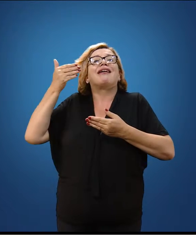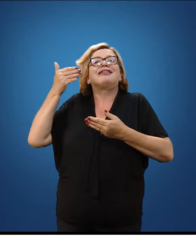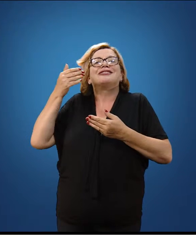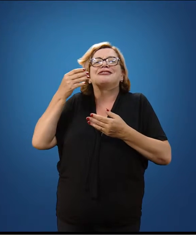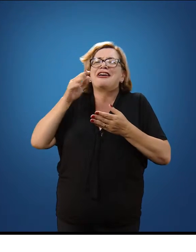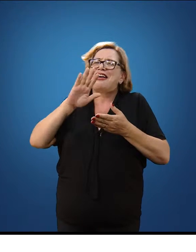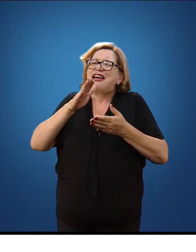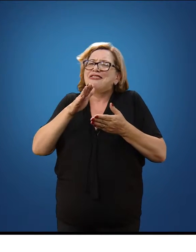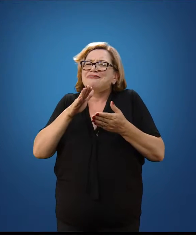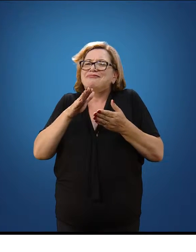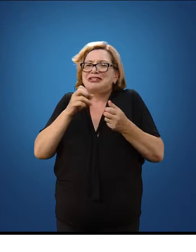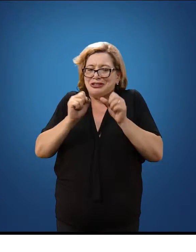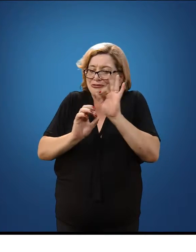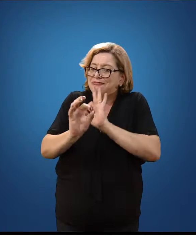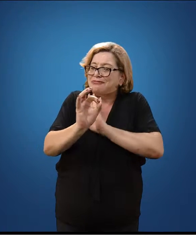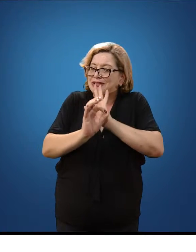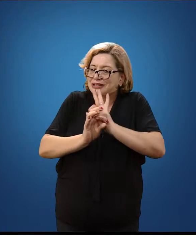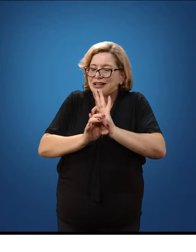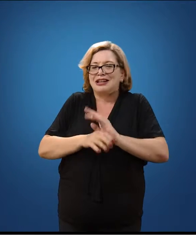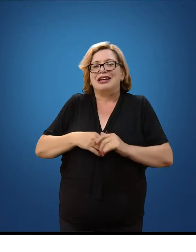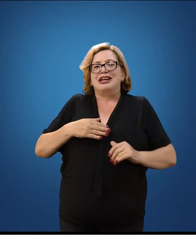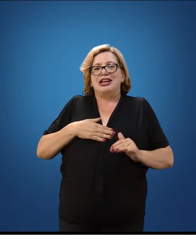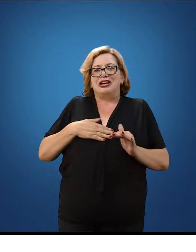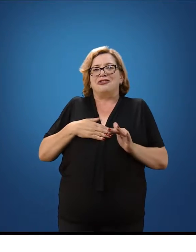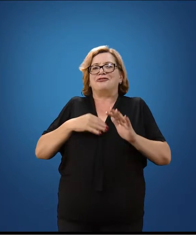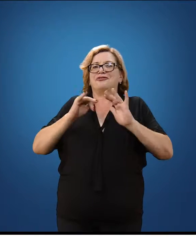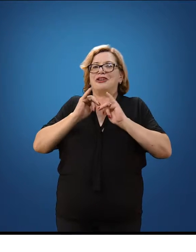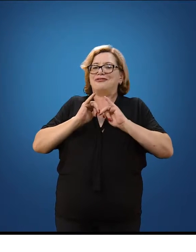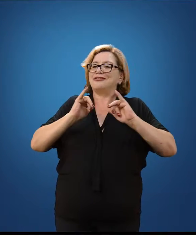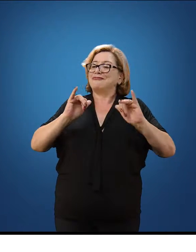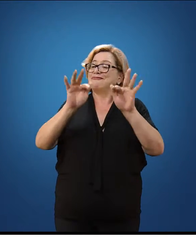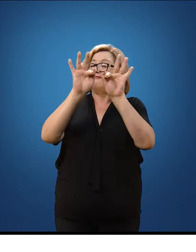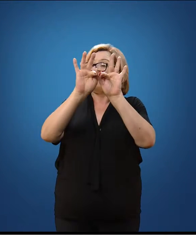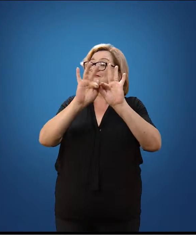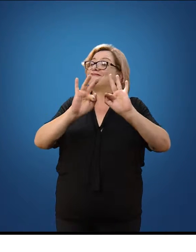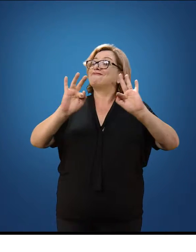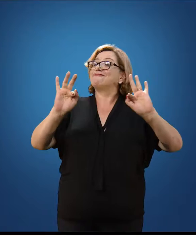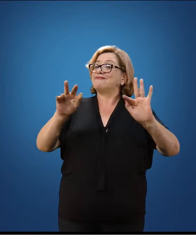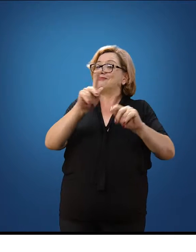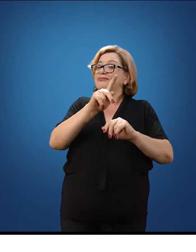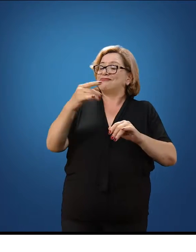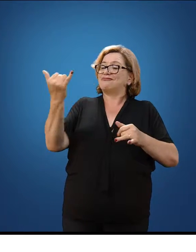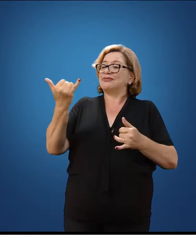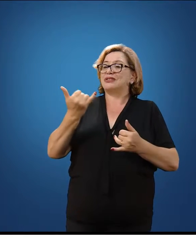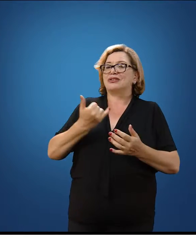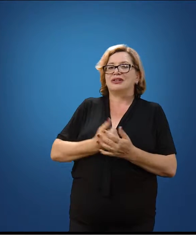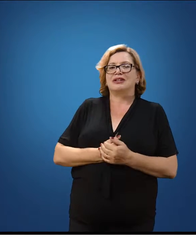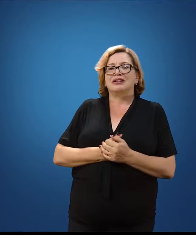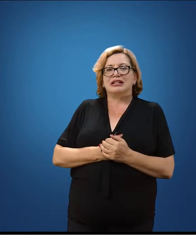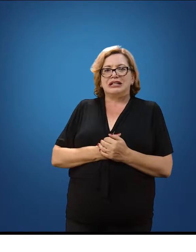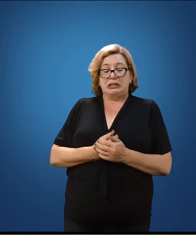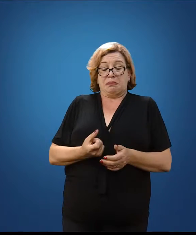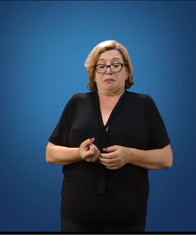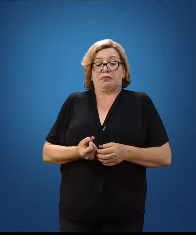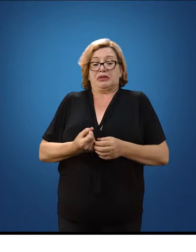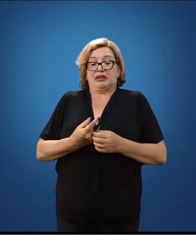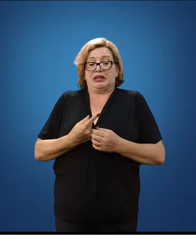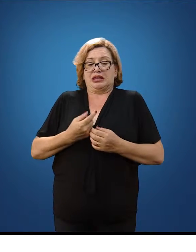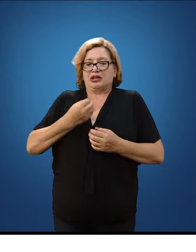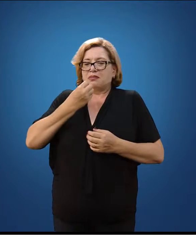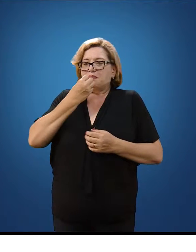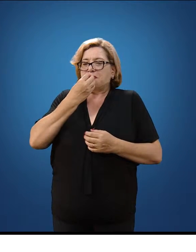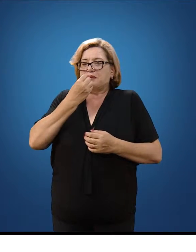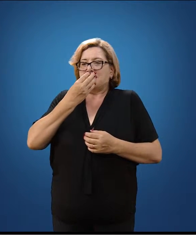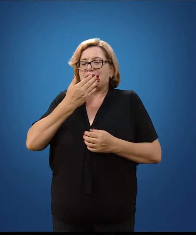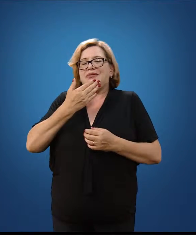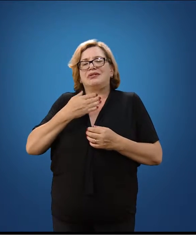precisam se readequar? Vou repetir uma frase de um professor que me falou esses dias, né? Ele falou, nossa, Raquel, graças a Deus que nós não